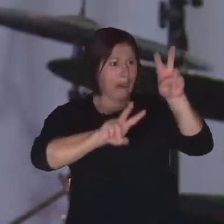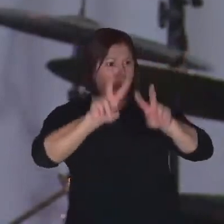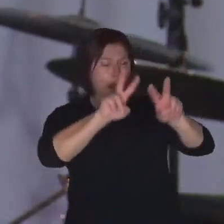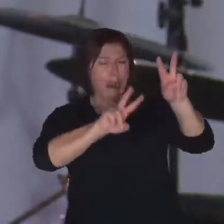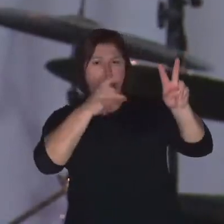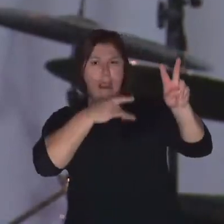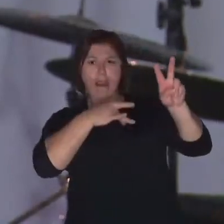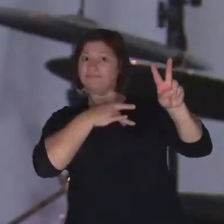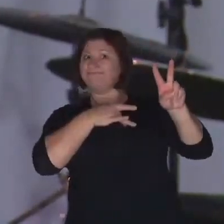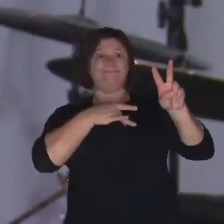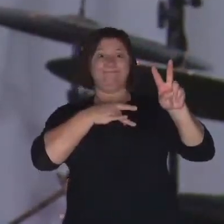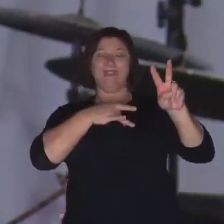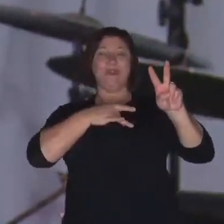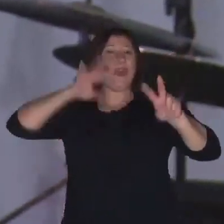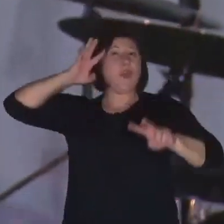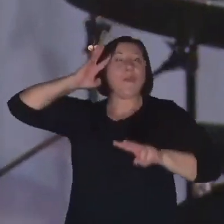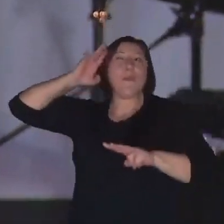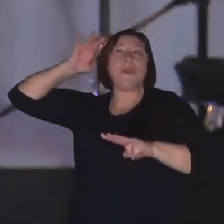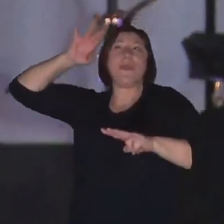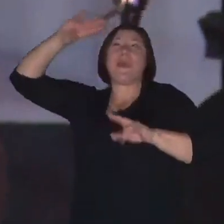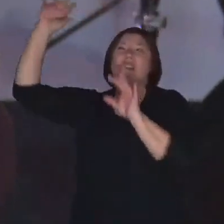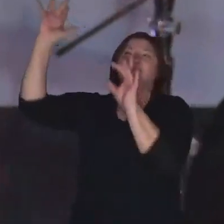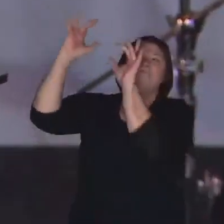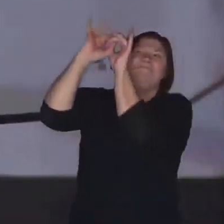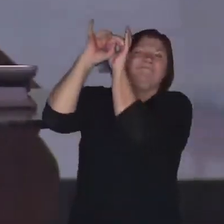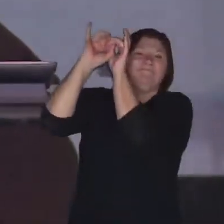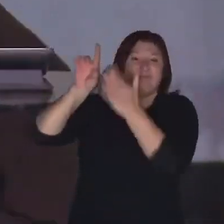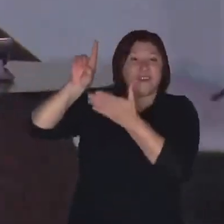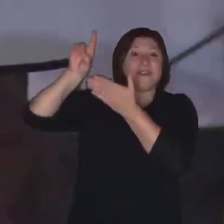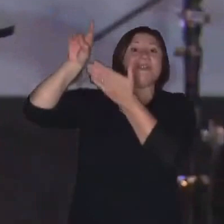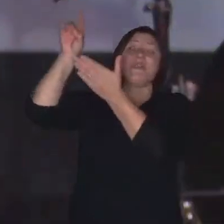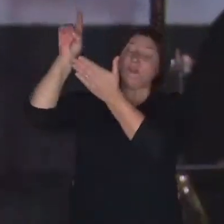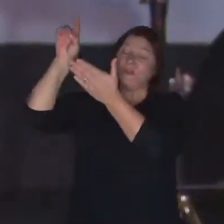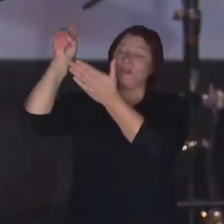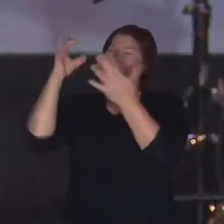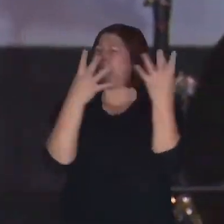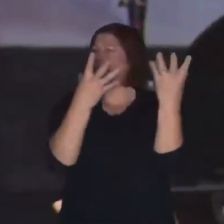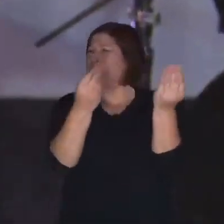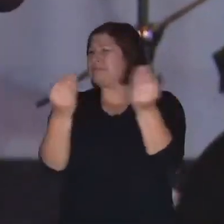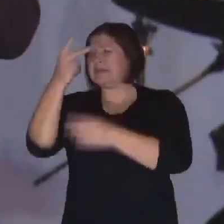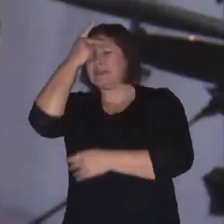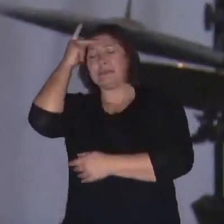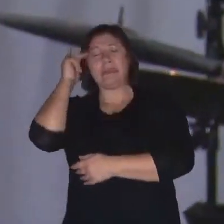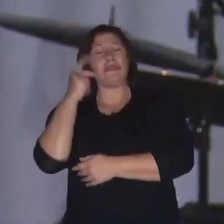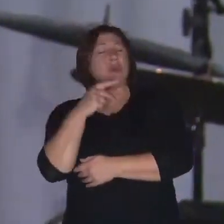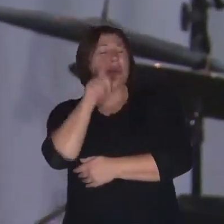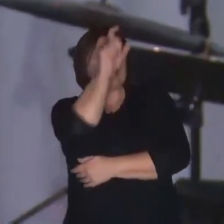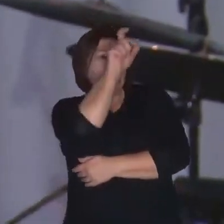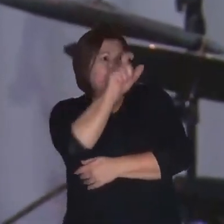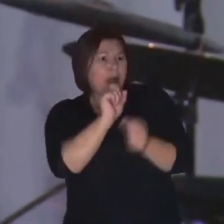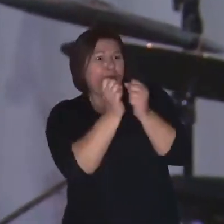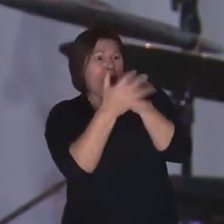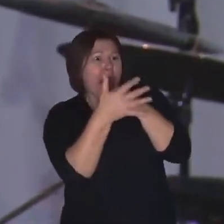serão lugares mais altos. Enquanto todos estão vendo o coronavírus dentro do coronavírus, a igreja dele está vendo o coronavírus de um